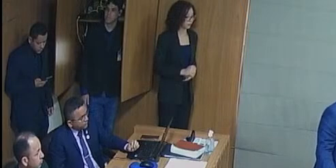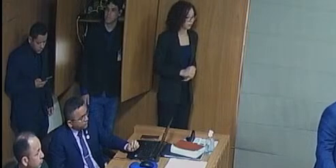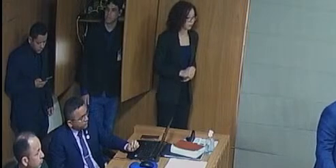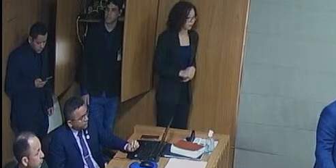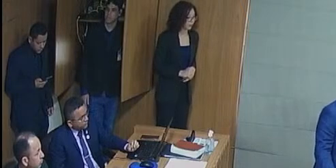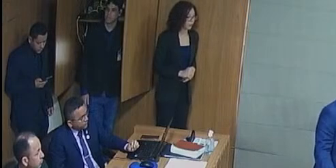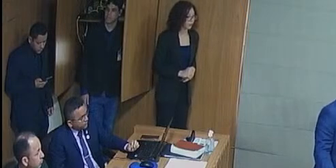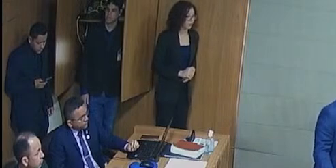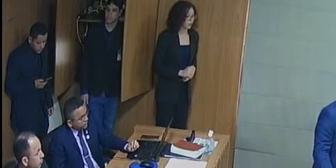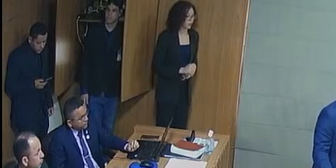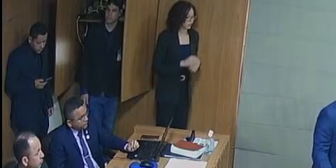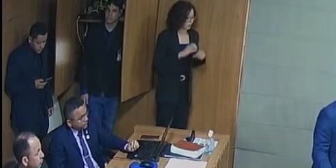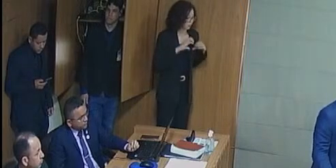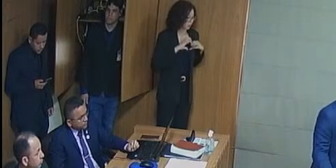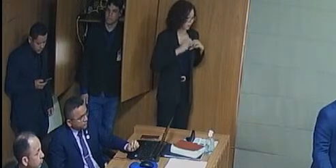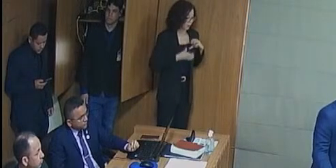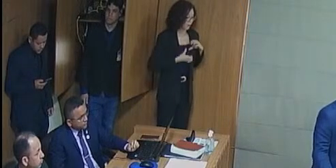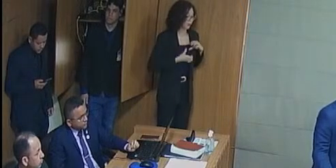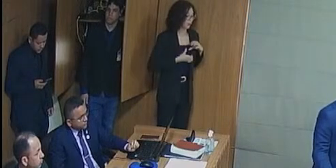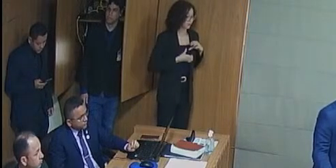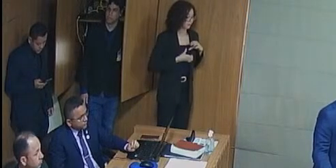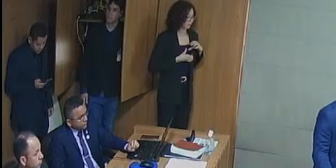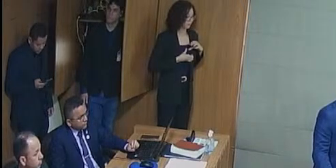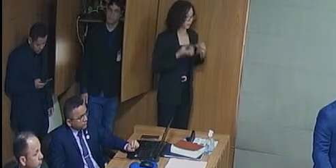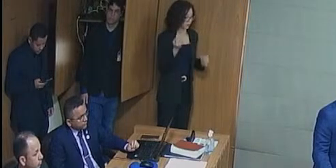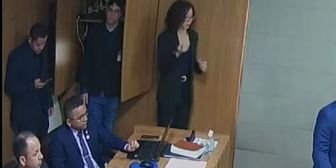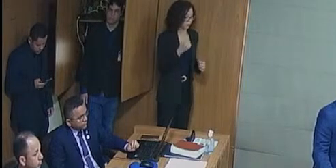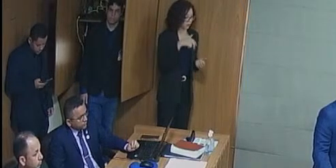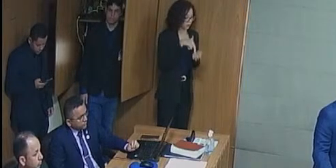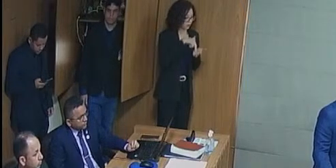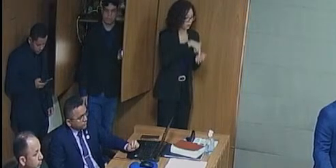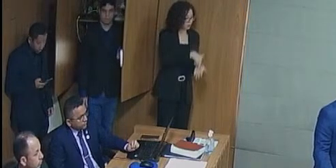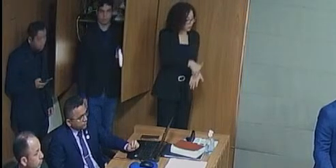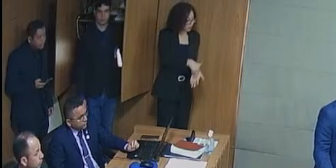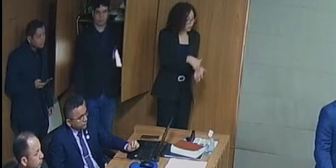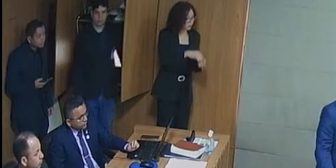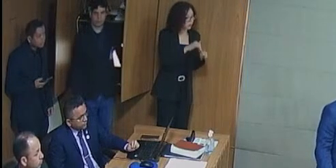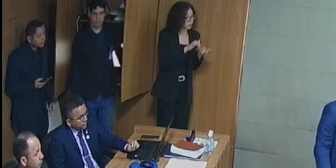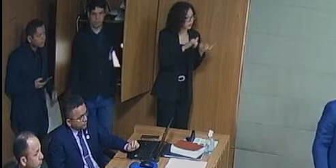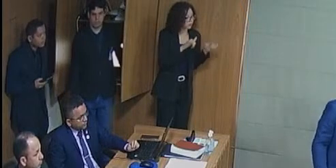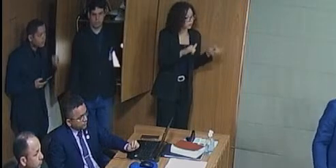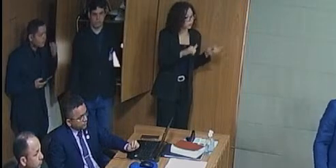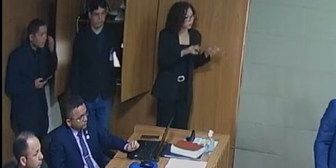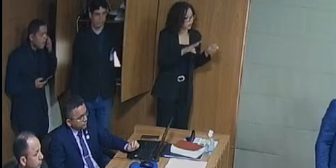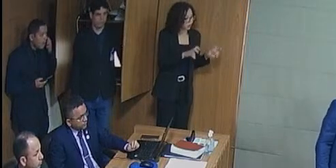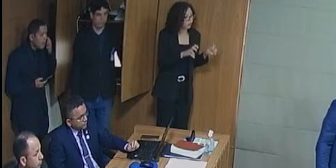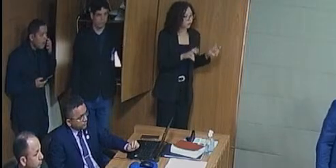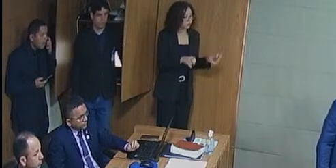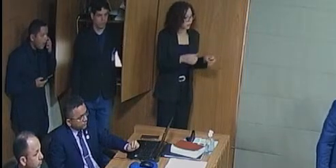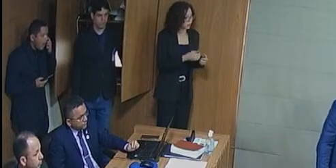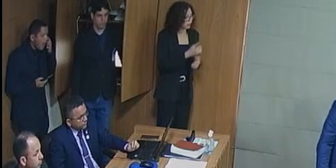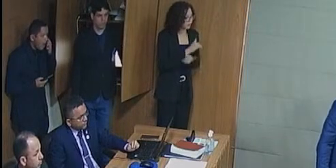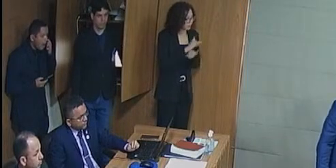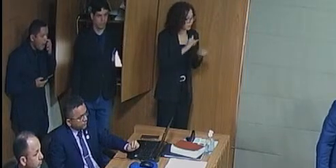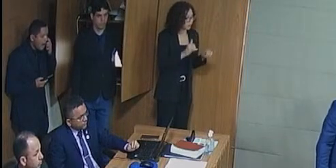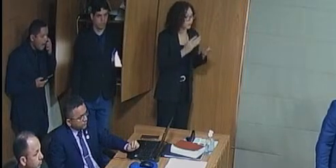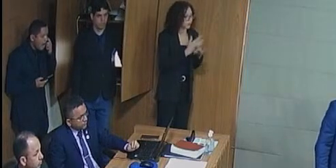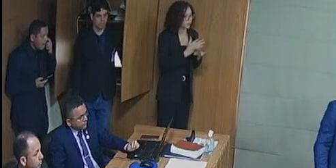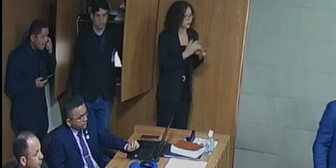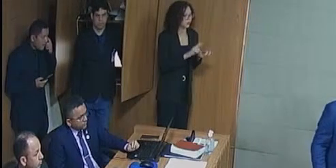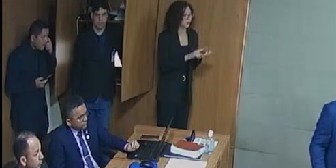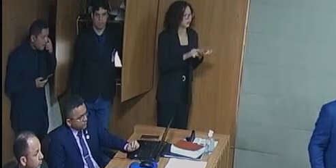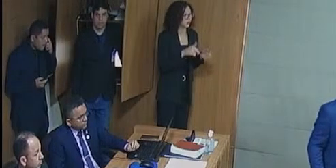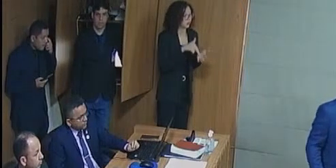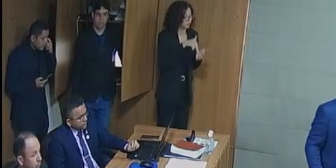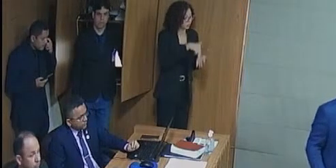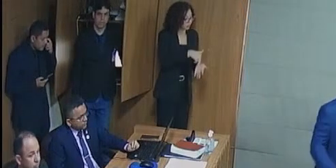o meu coração me deshonra subir esta Tribuna e trazer tal tema iguis essa cidade mas suba